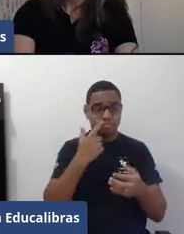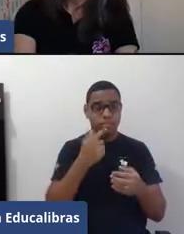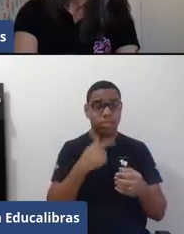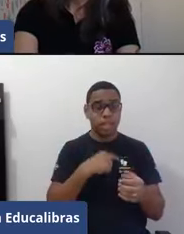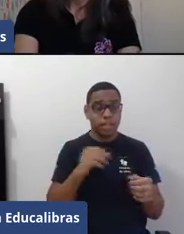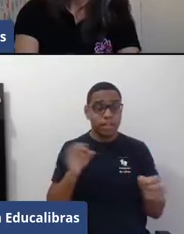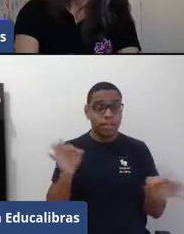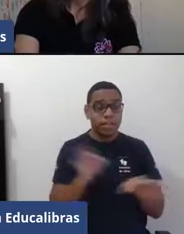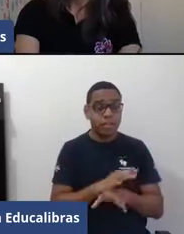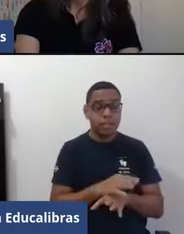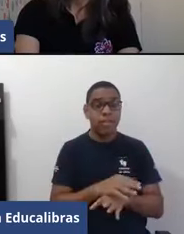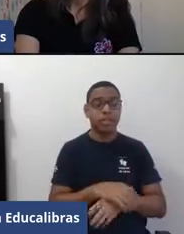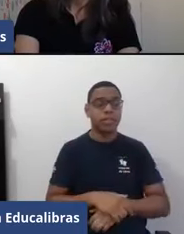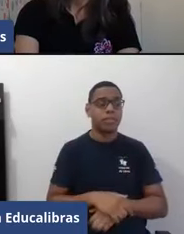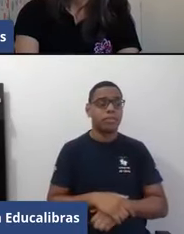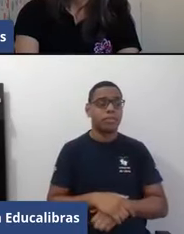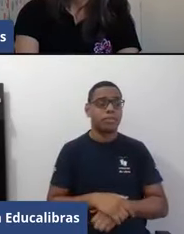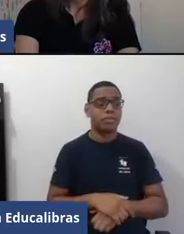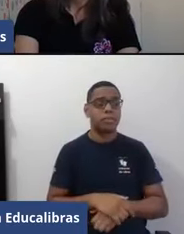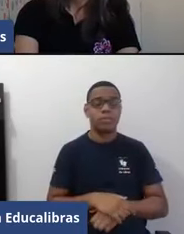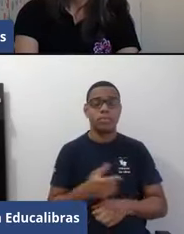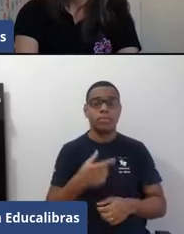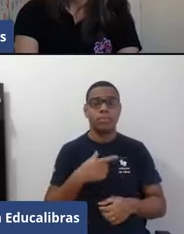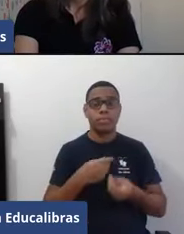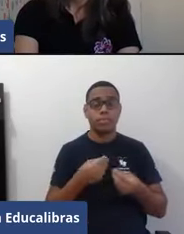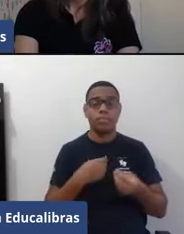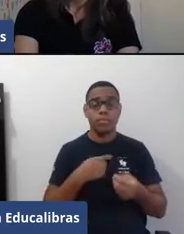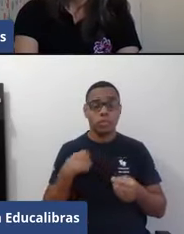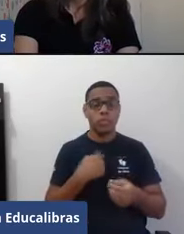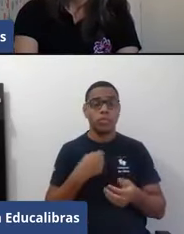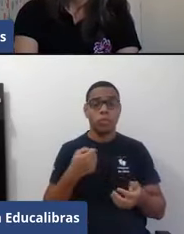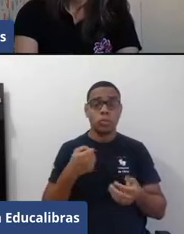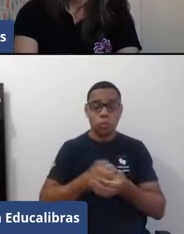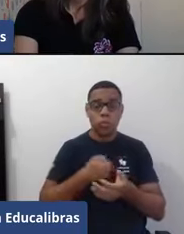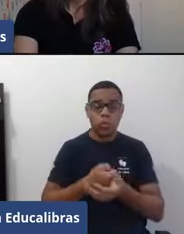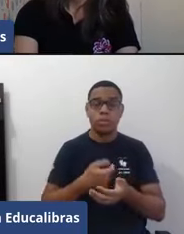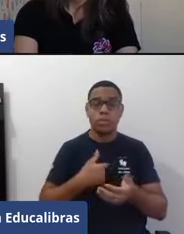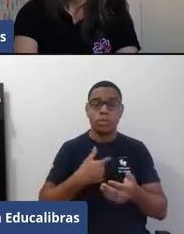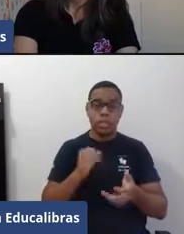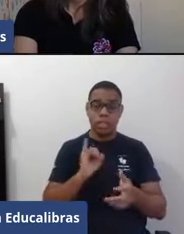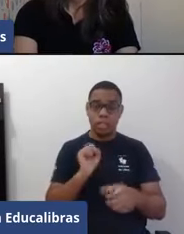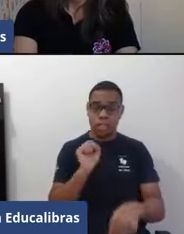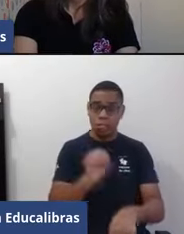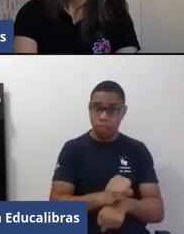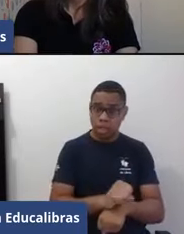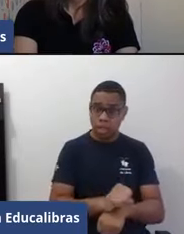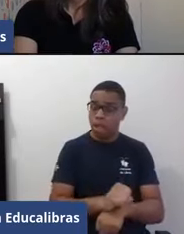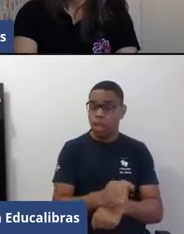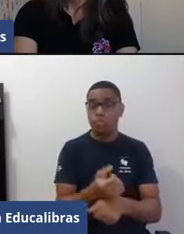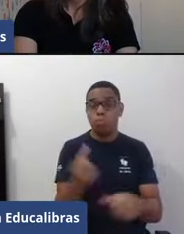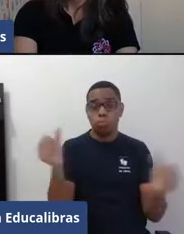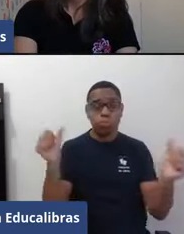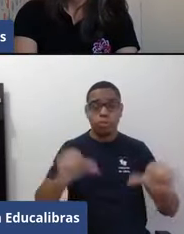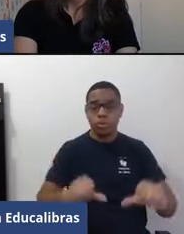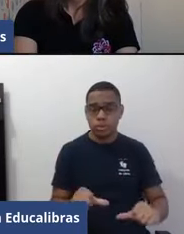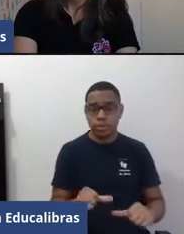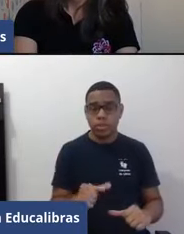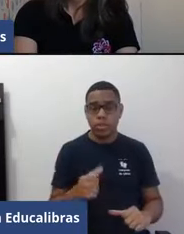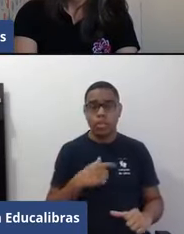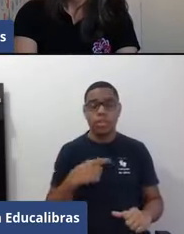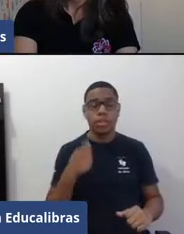Gente, não vamos aplicar esse trabalho, eu estou disposta a ajudar isso. Se nós paramos, a coisa piora. E a coisa está explodindo